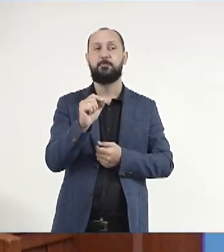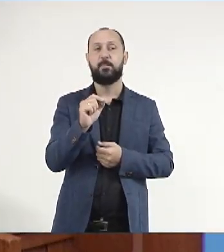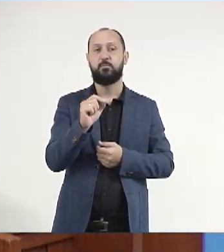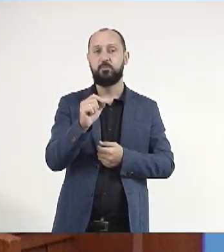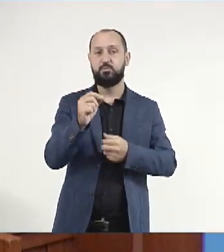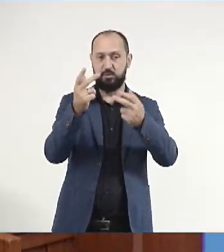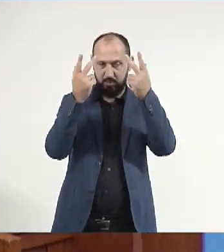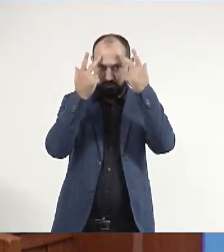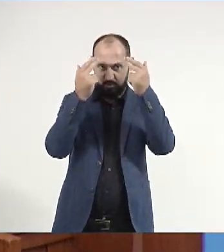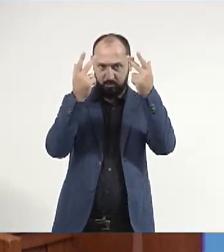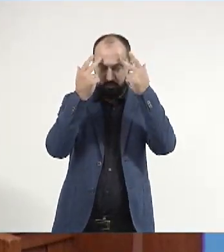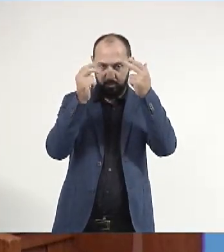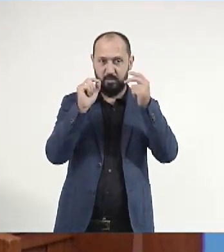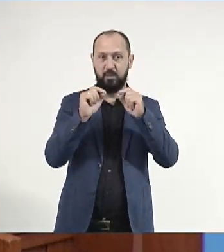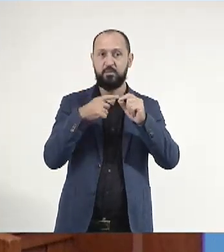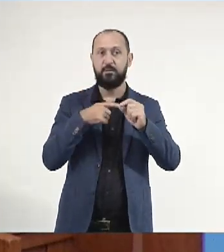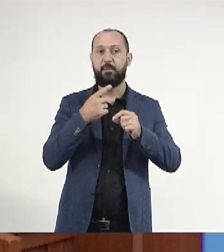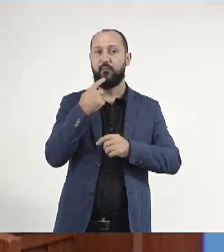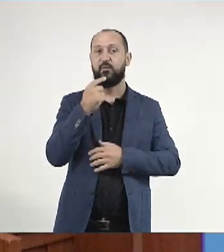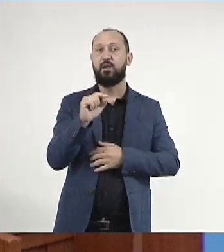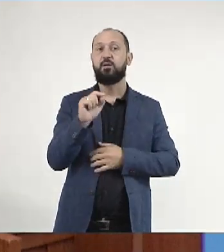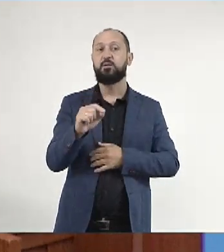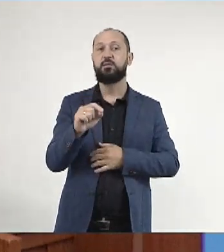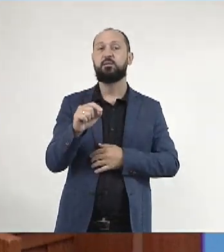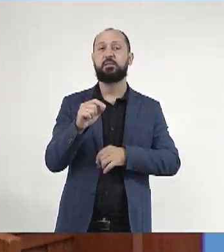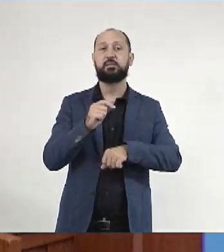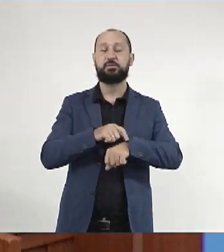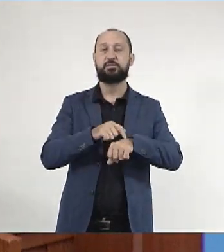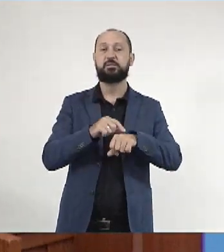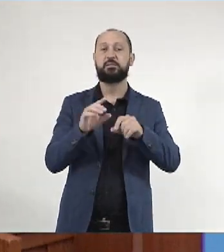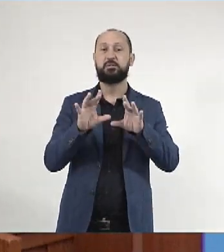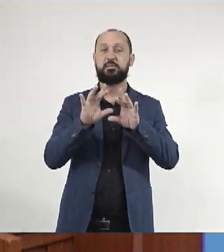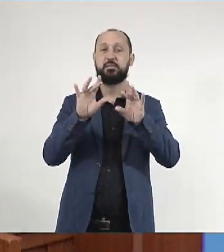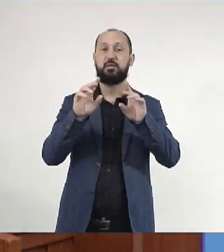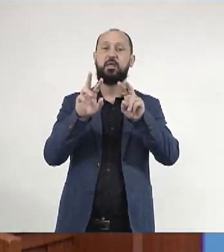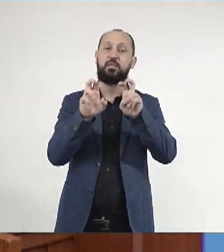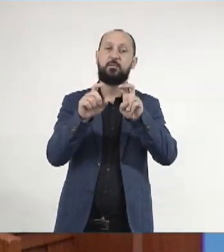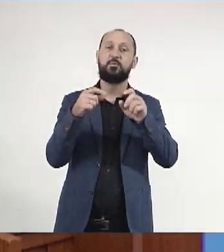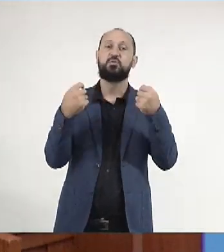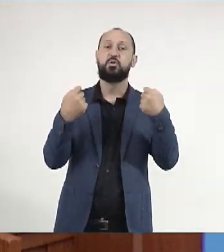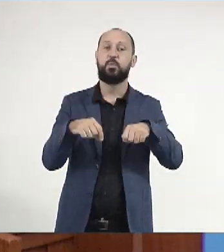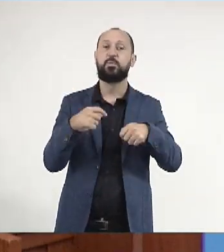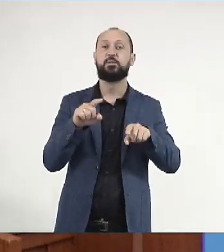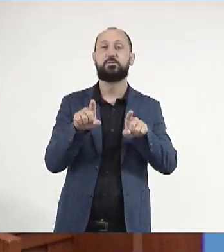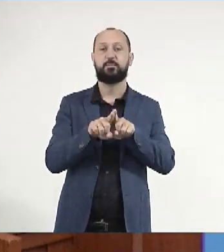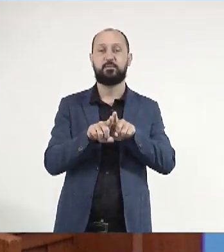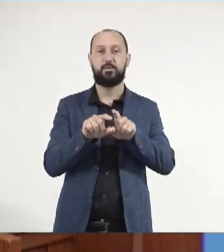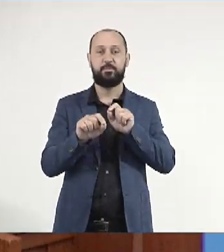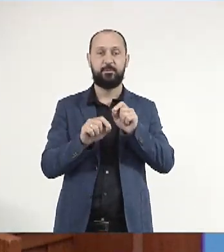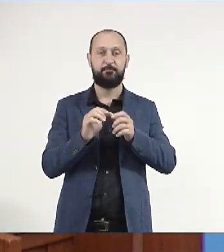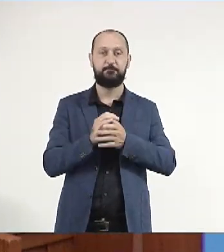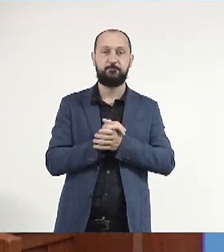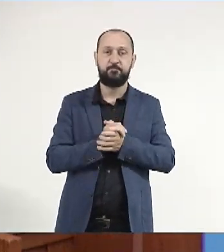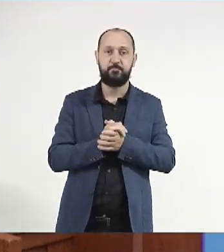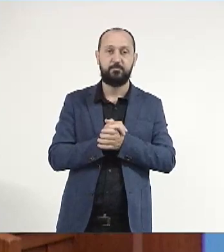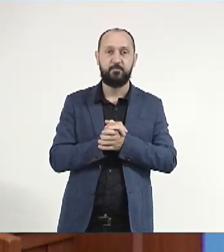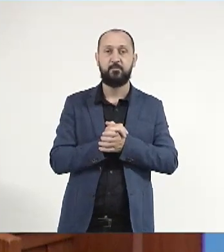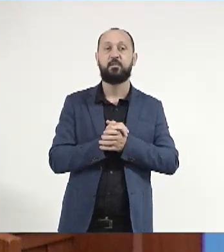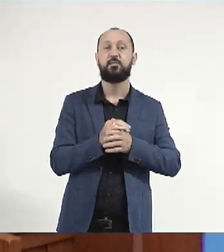muita tranquilidade, né, para dizer que nesta parte nós precisamos, inclusive,